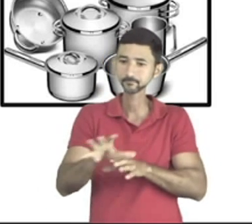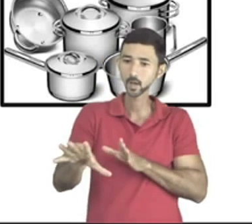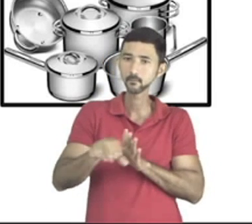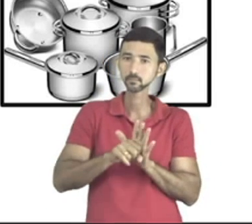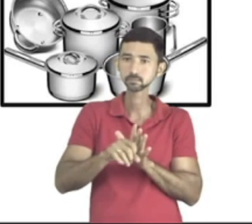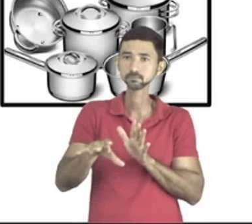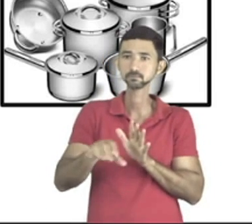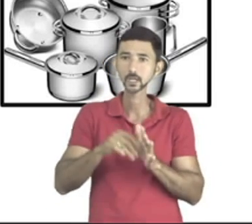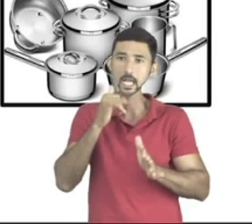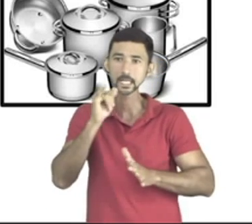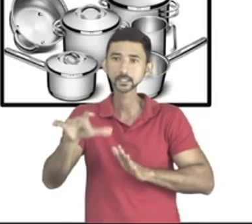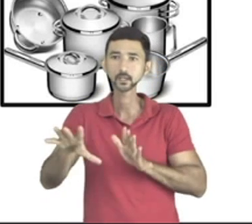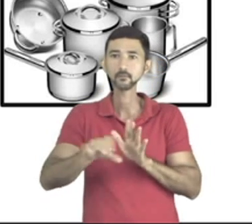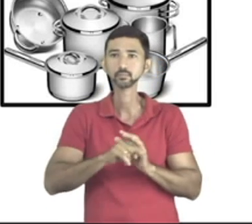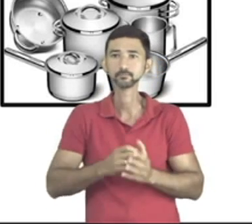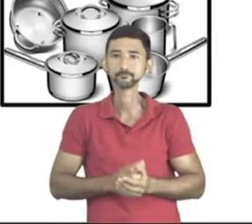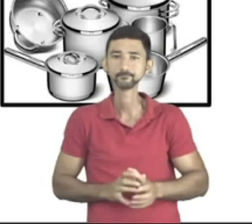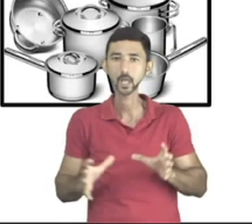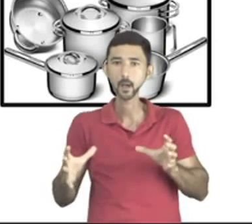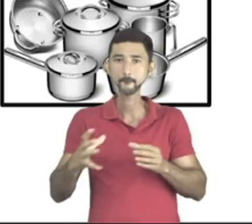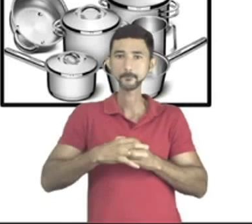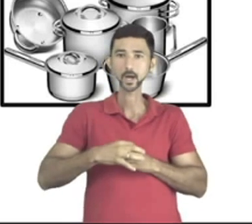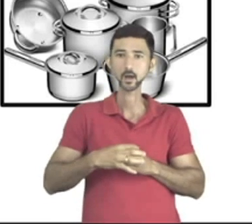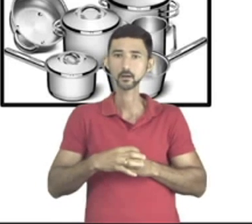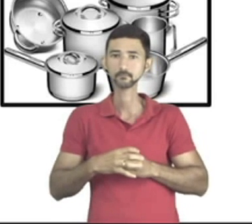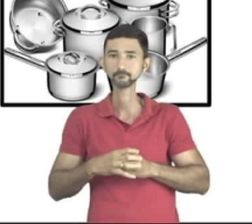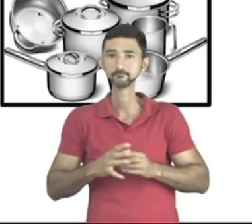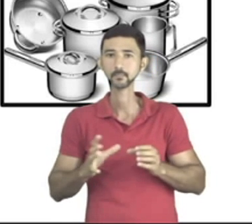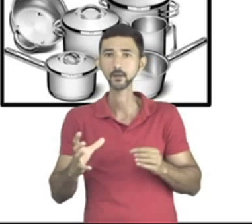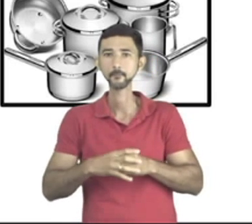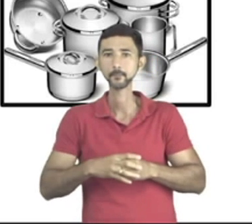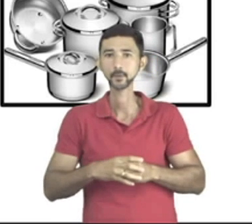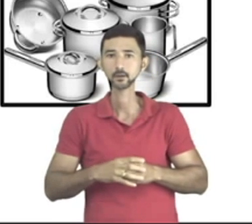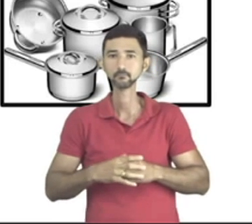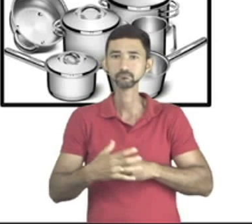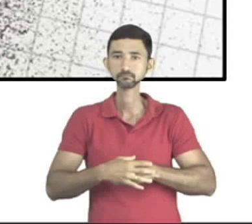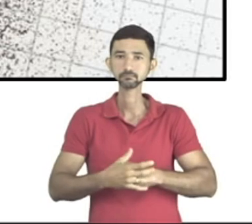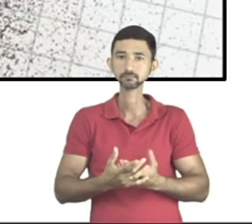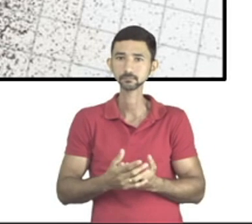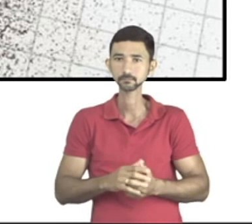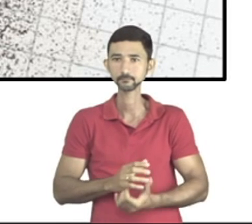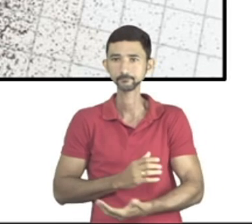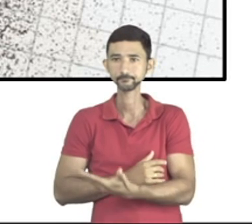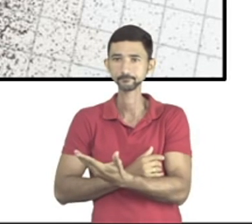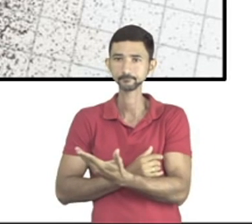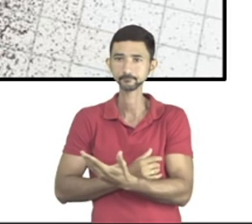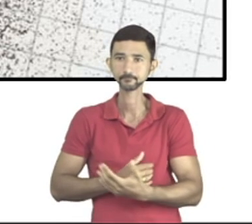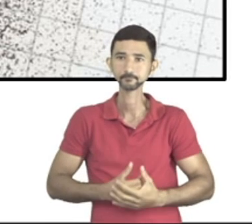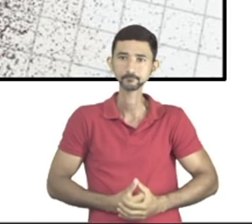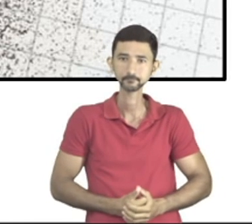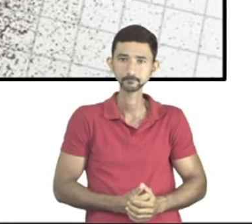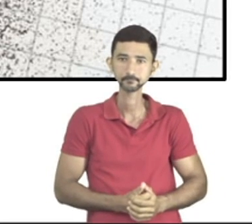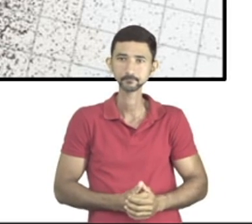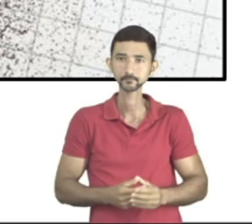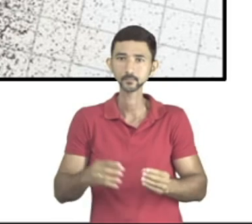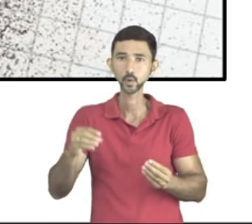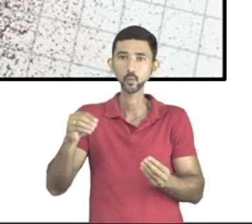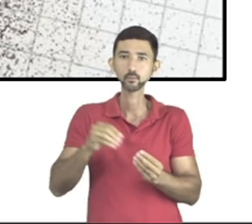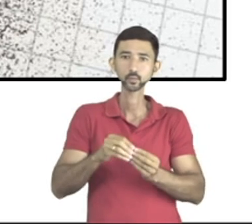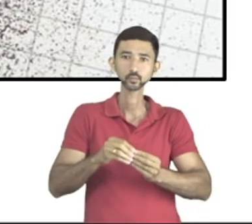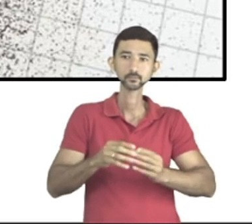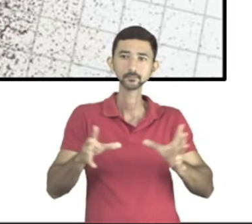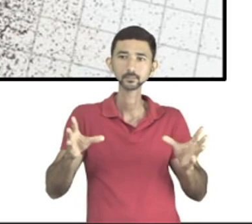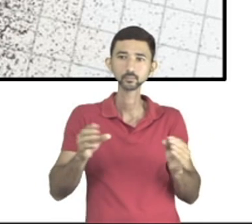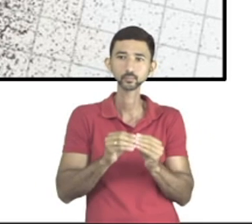condutores, já os isolantes, eles são péssimos condutores, eles retardam o equilíbrio químico. Magnetismo